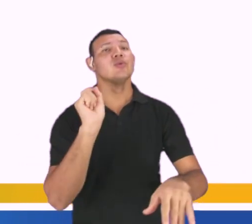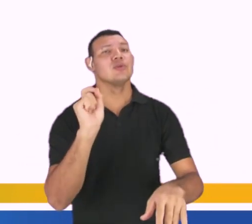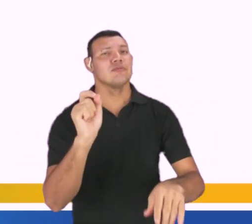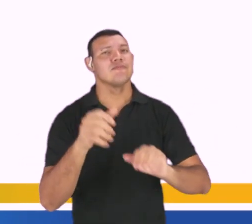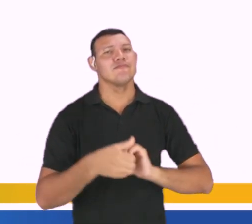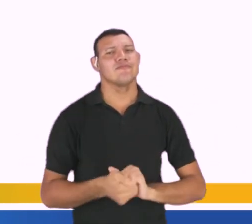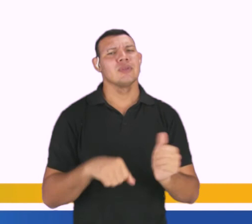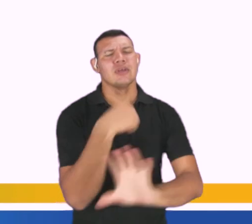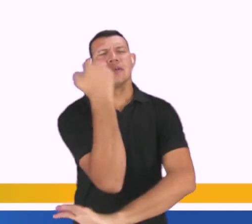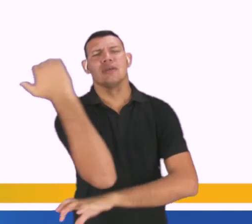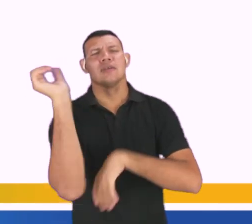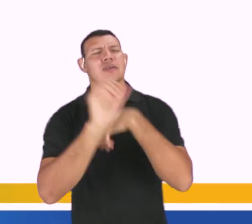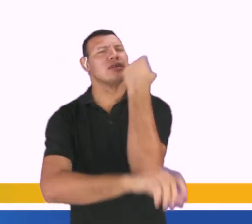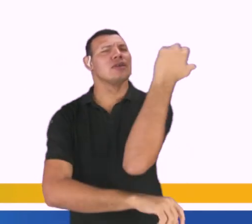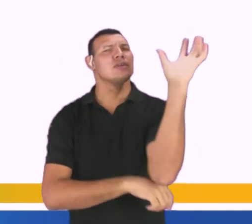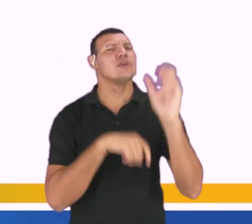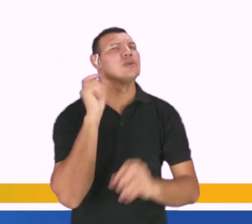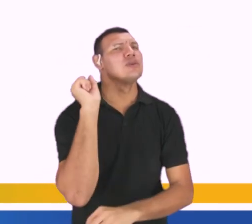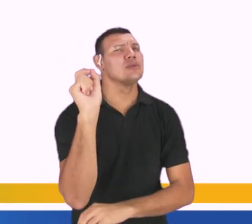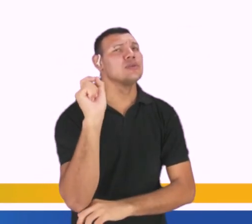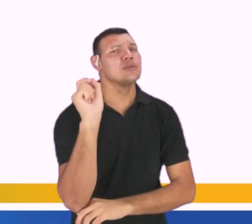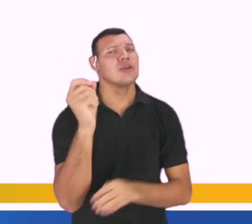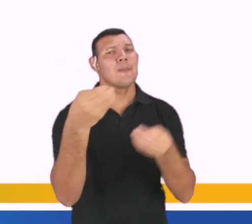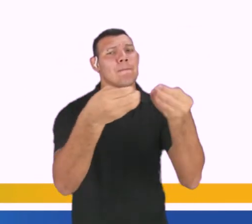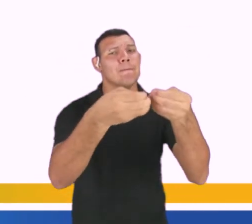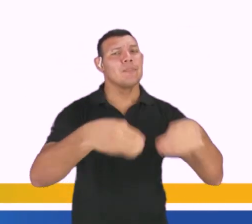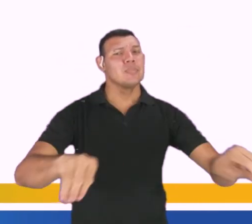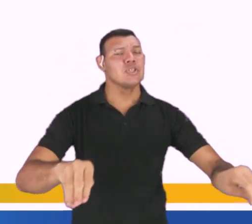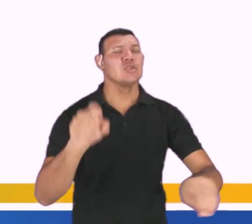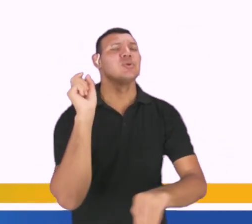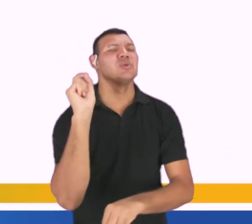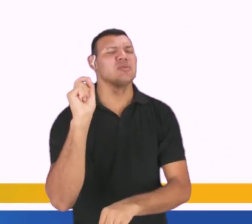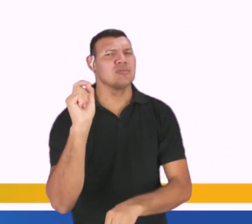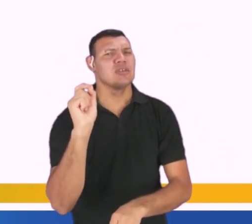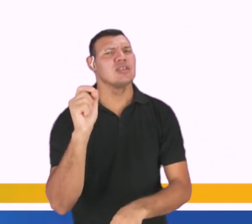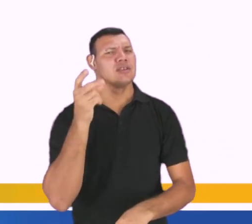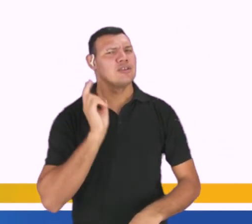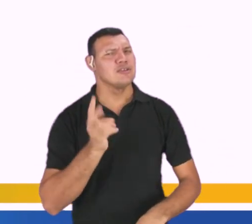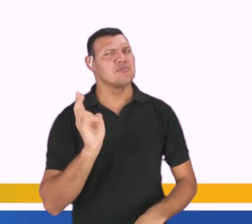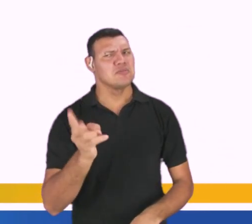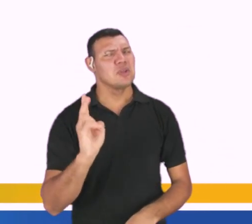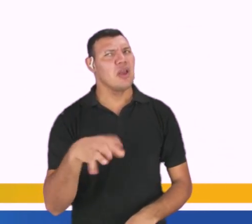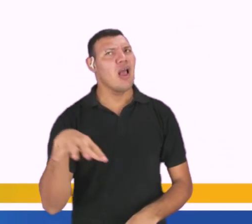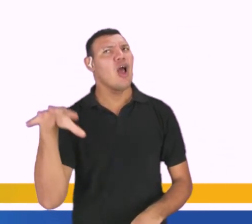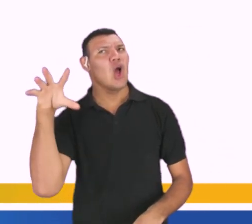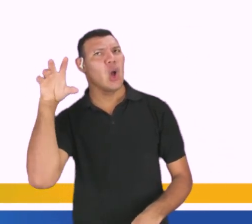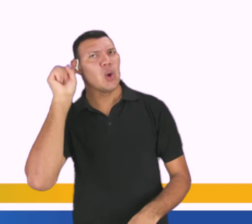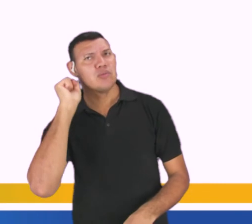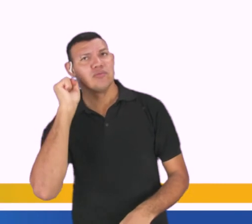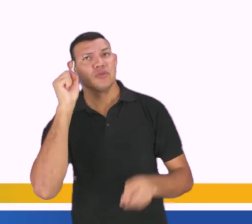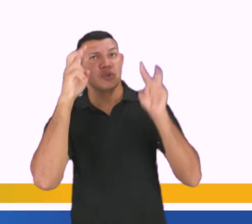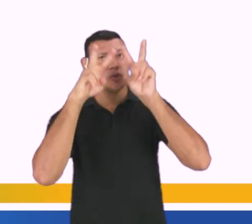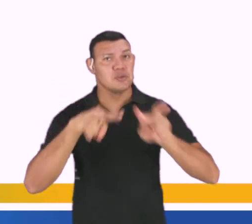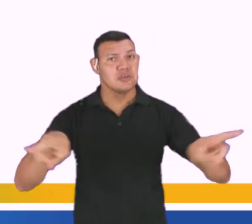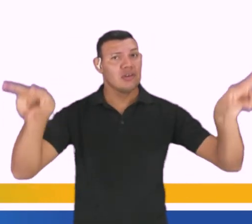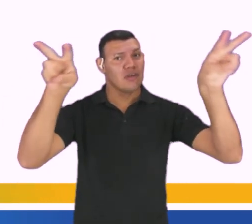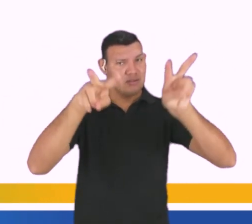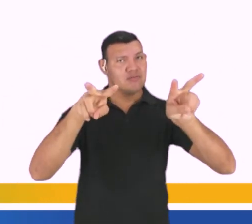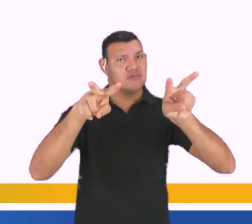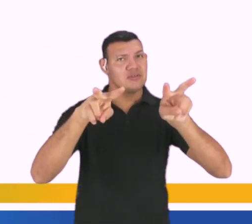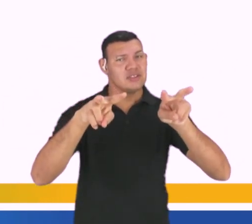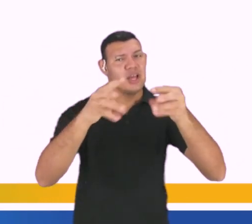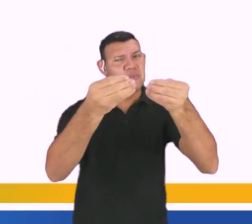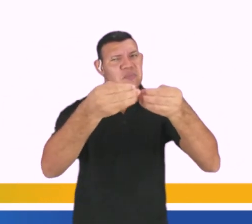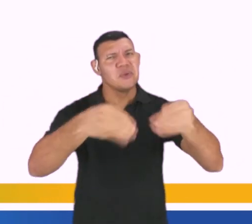E o que são impactos ambientais? Às vezes se ouve muito essa palavra impactos ambientais. O que é isso mesmo? Está perto da gente?